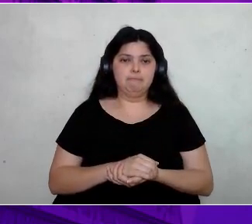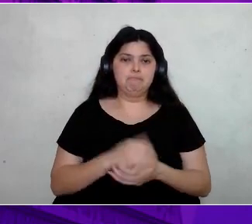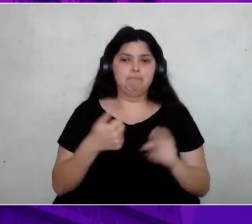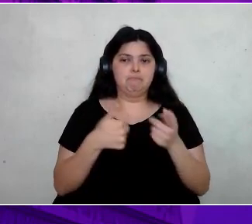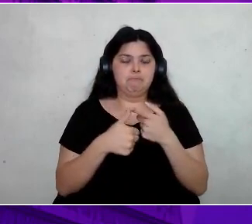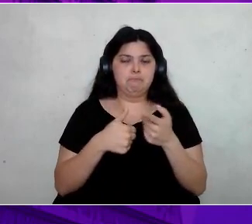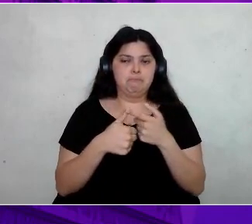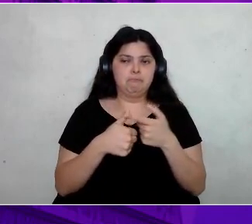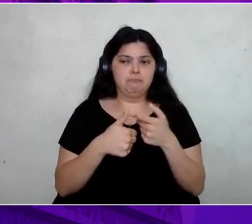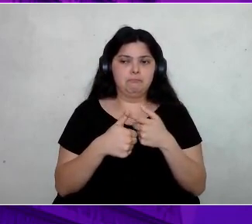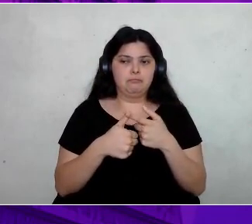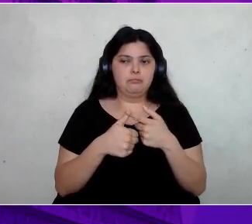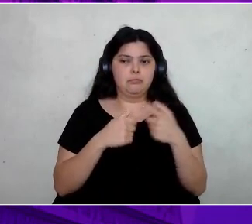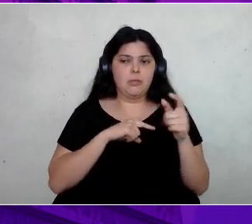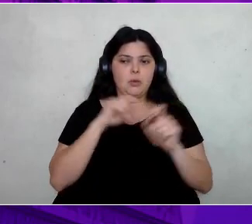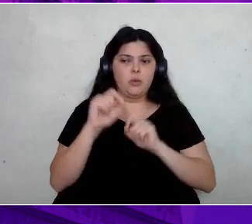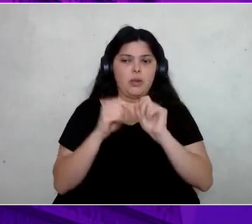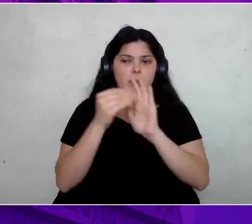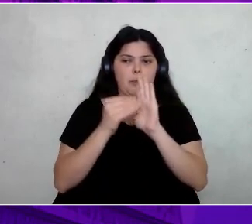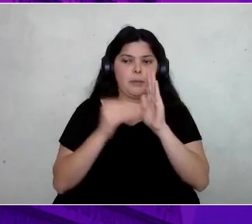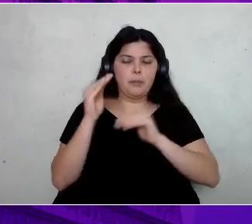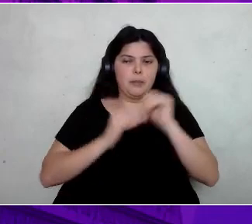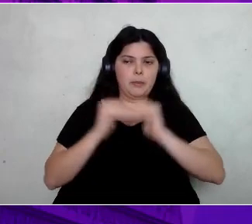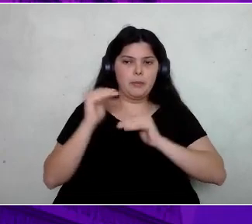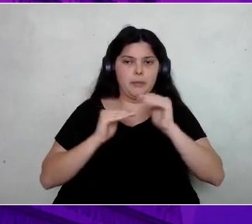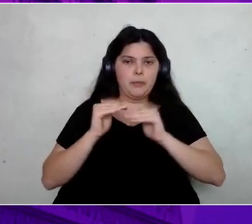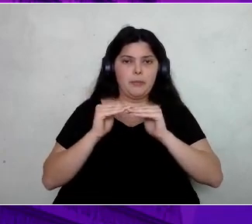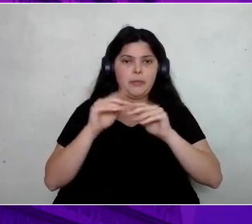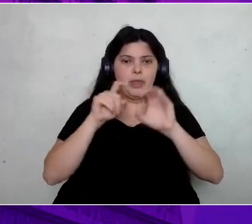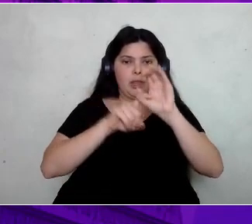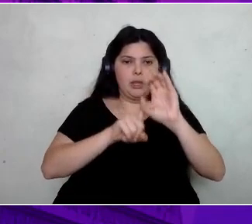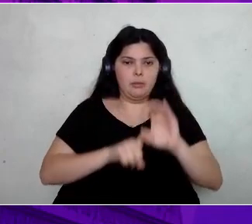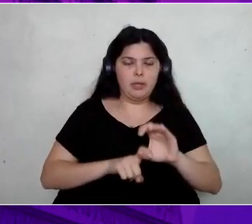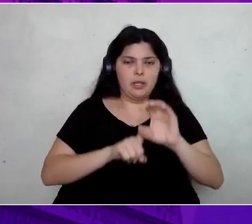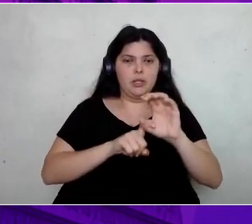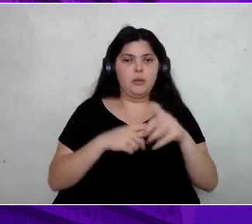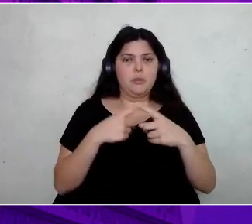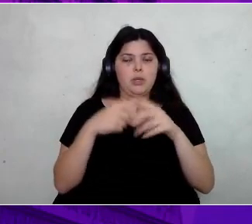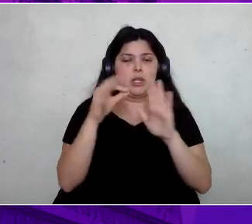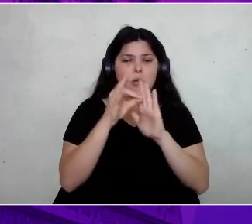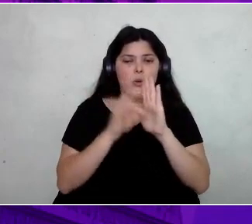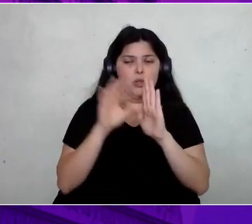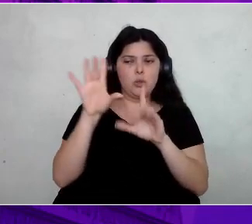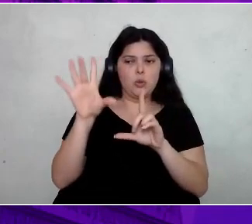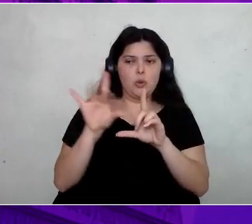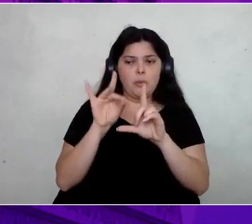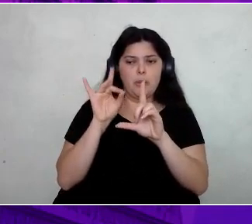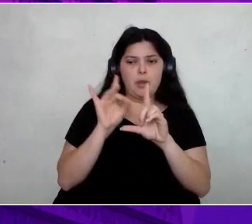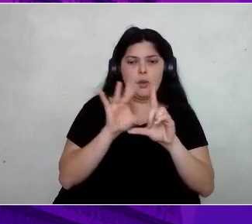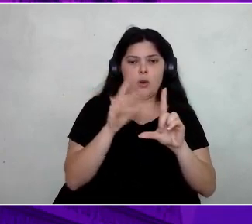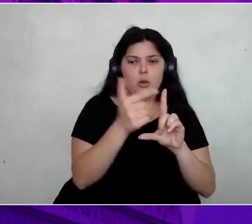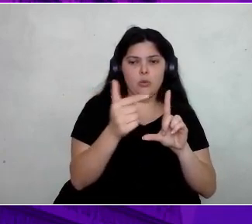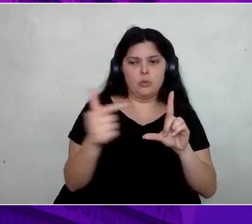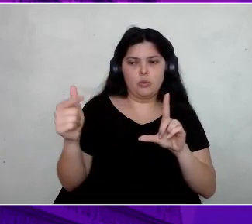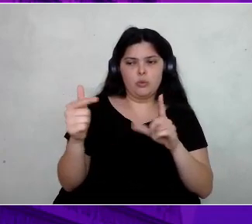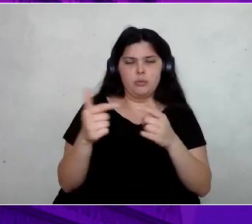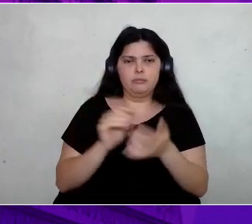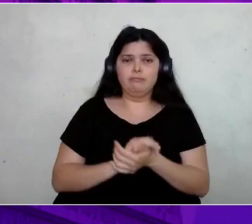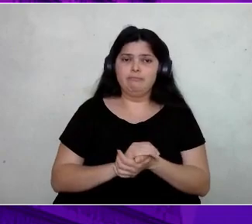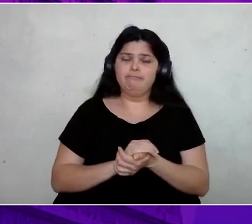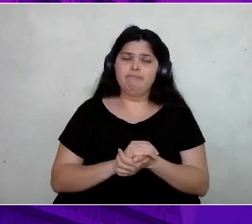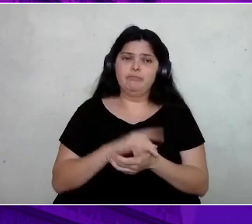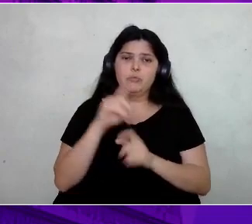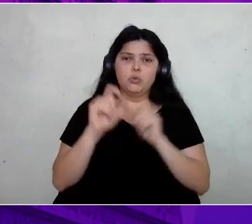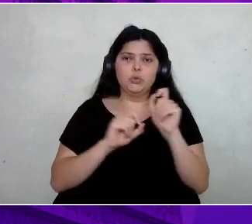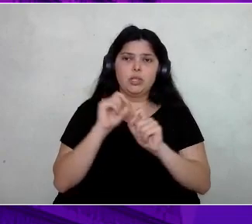tenha implementações independentes, porque se eu tiver código copiado e colado de um lugar para o outro, eu estou validando a